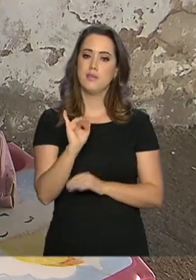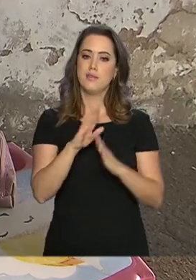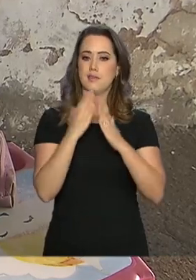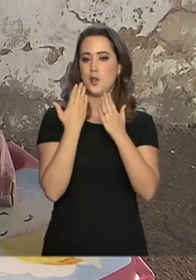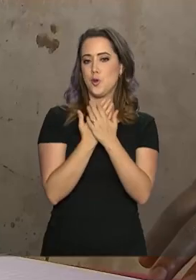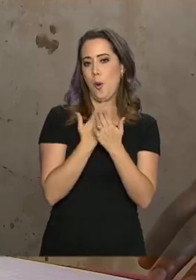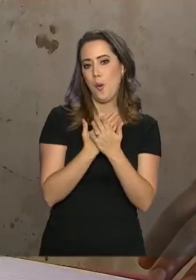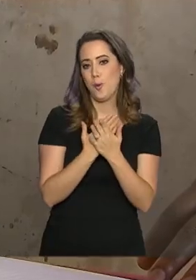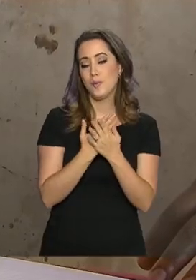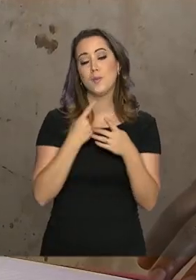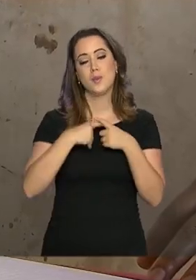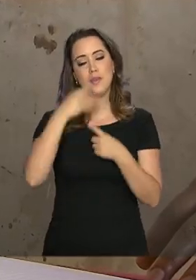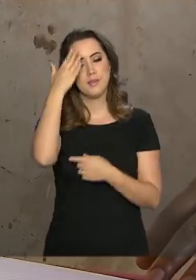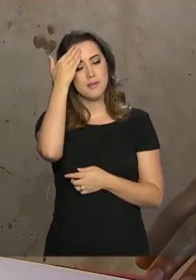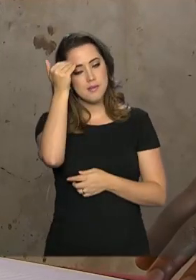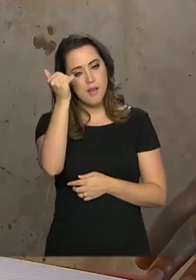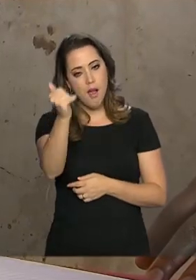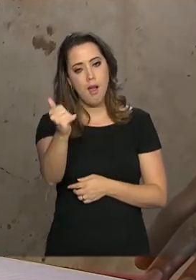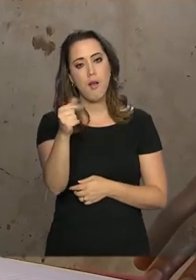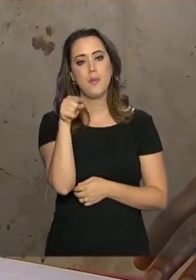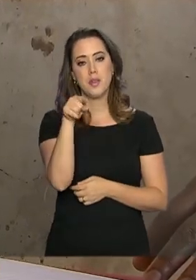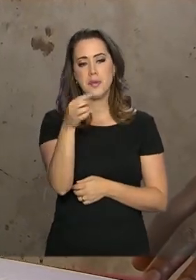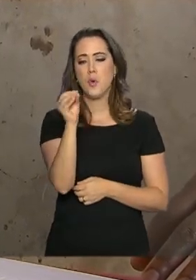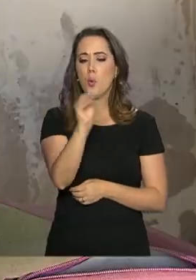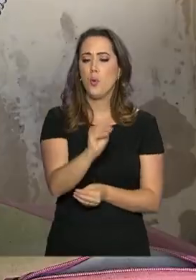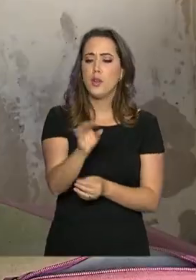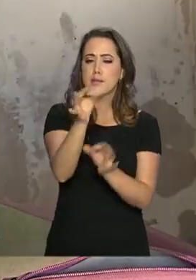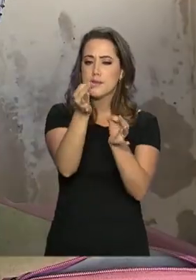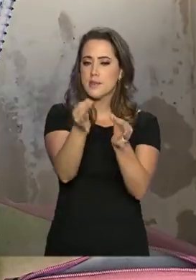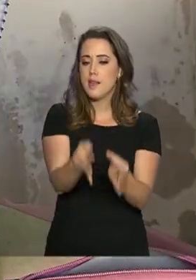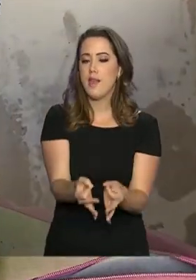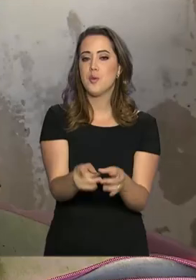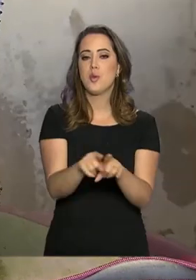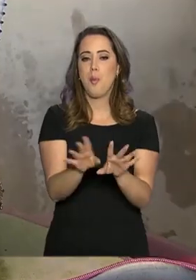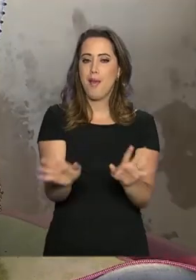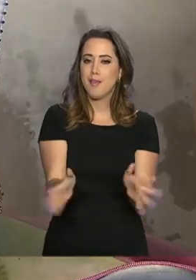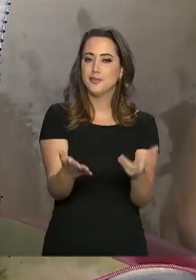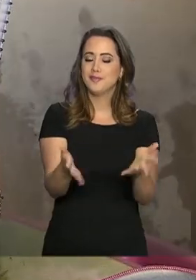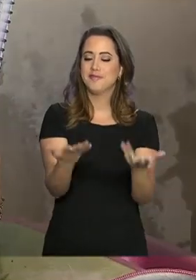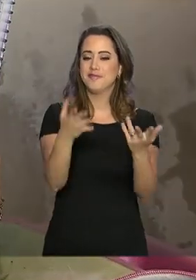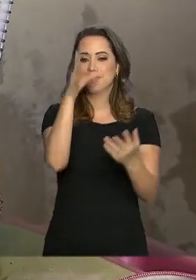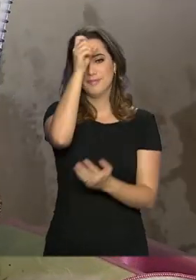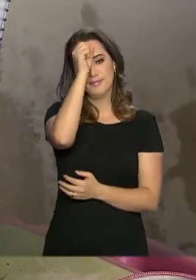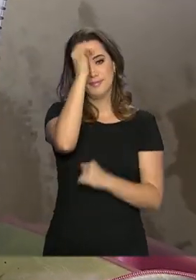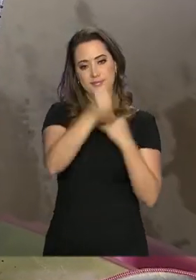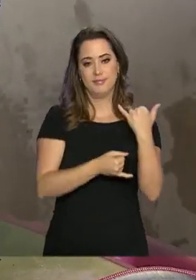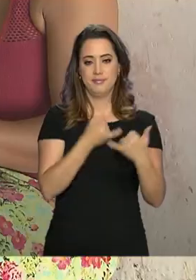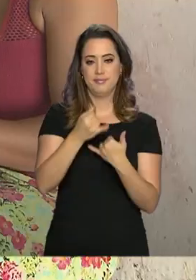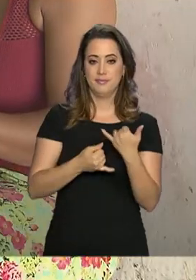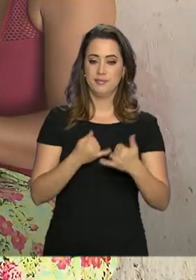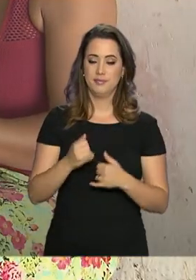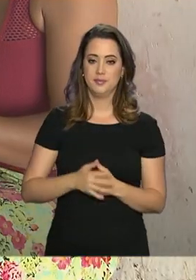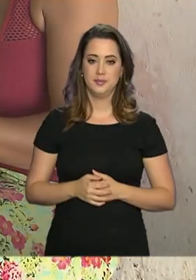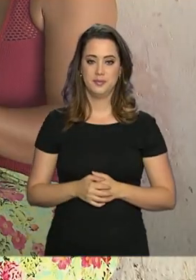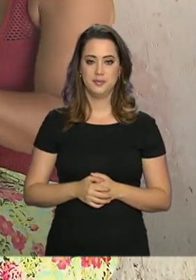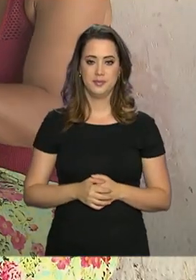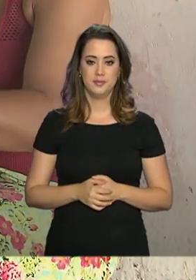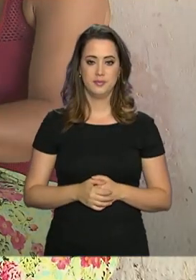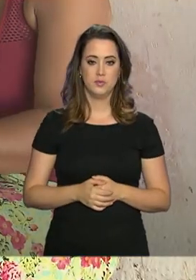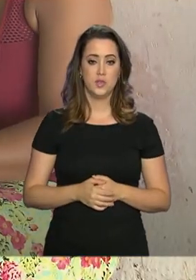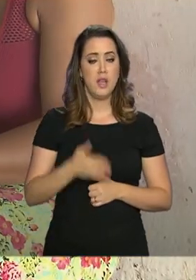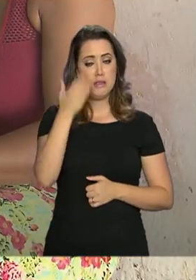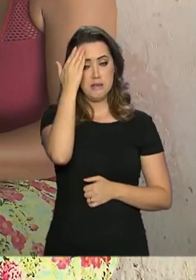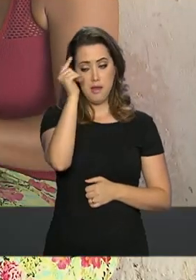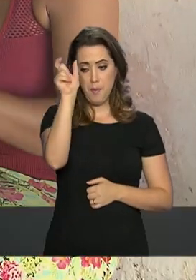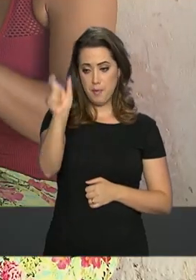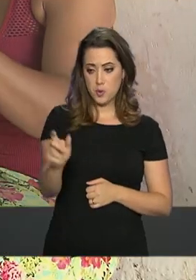está na creche porque sabe que além de ser bem cuidada ela aprende brincando com outras crianças Você sabe com quem você